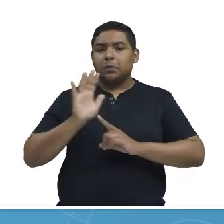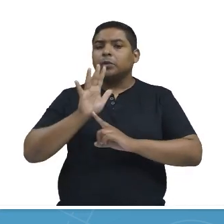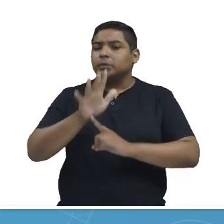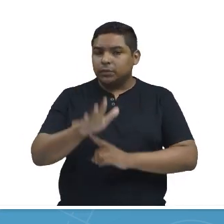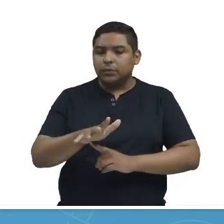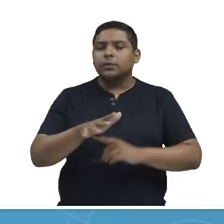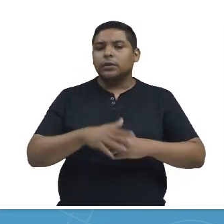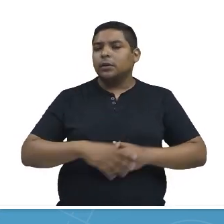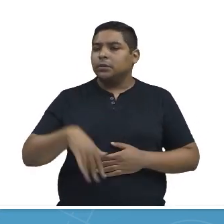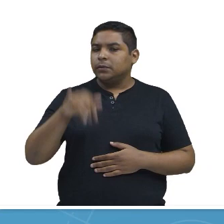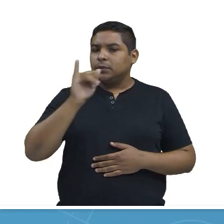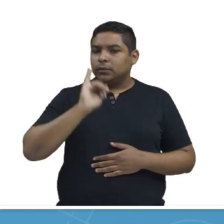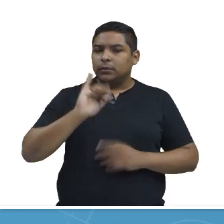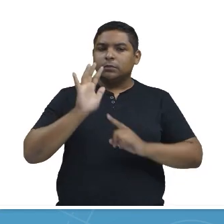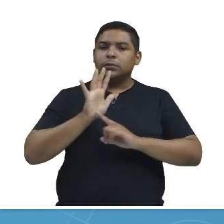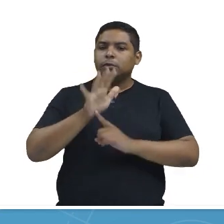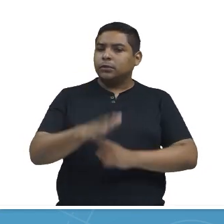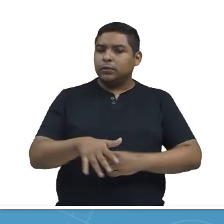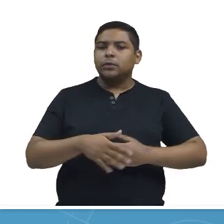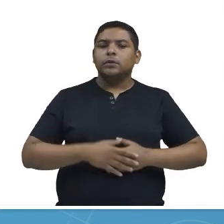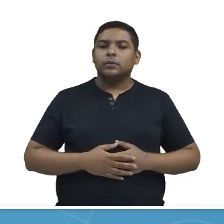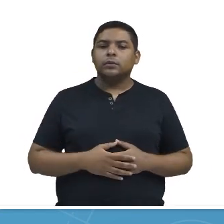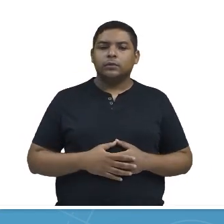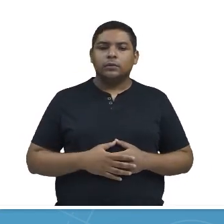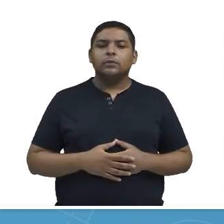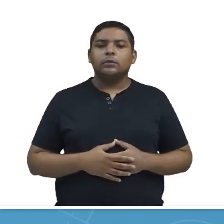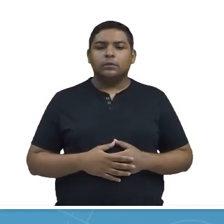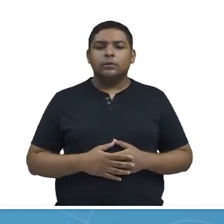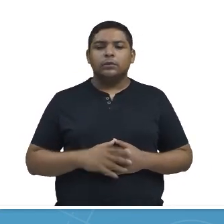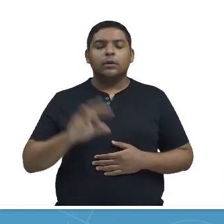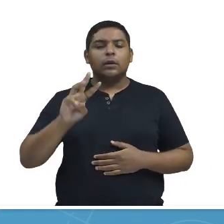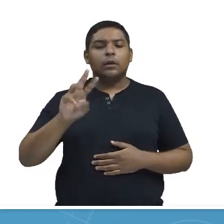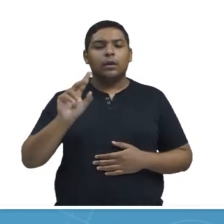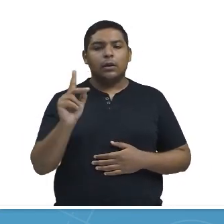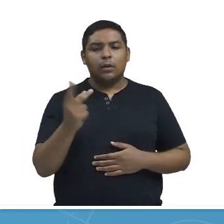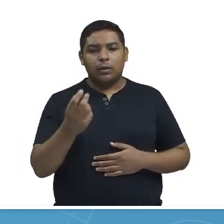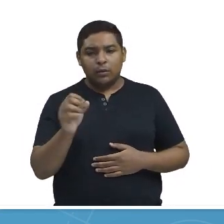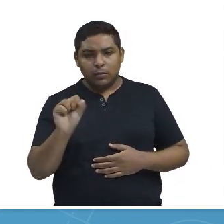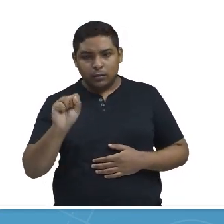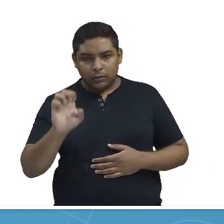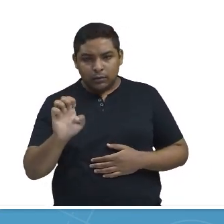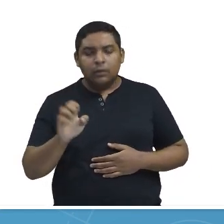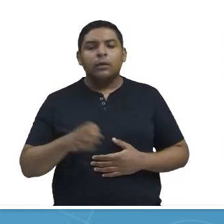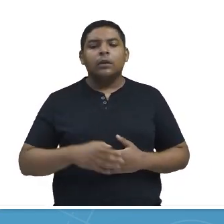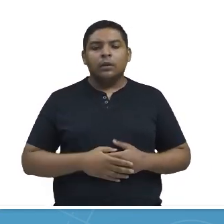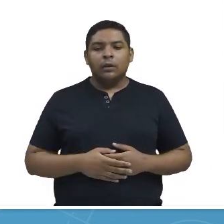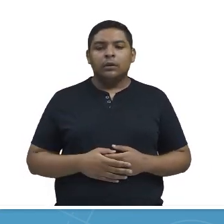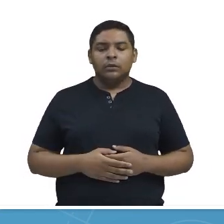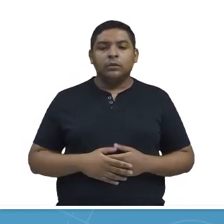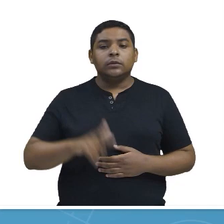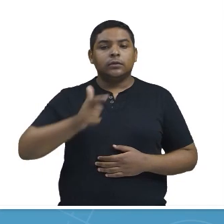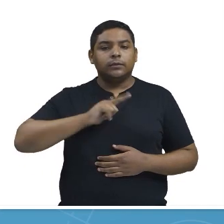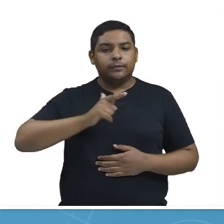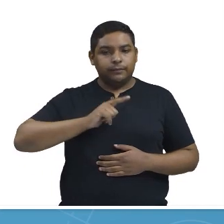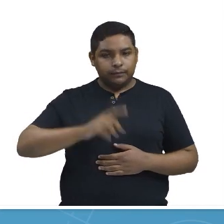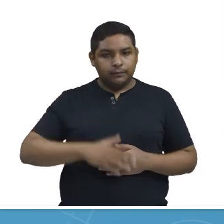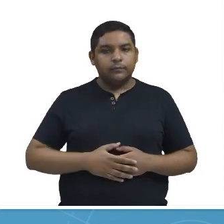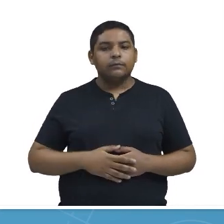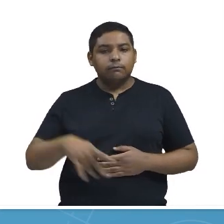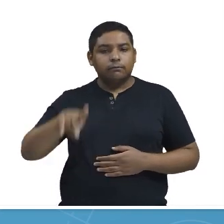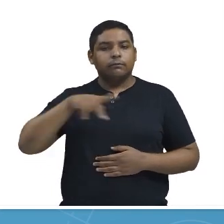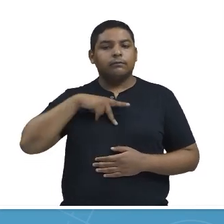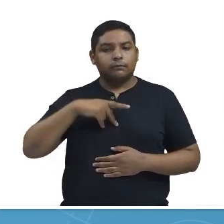você apontar, detectar esse whose na sua frase, ele está querendo indicar que há uma posse,